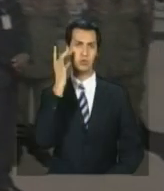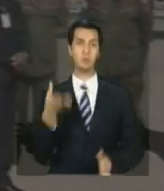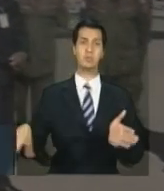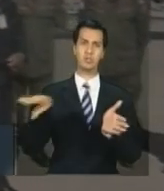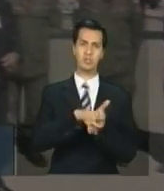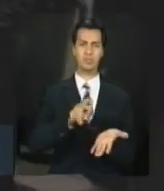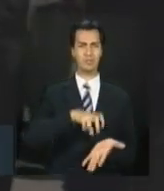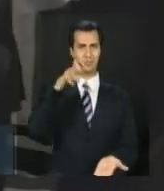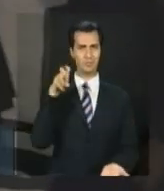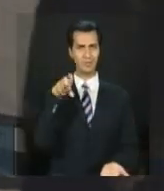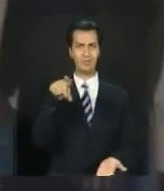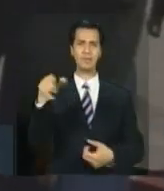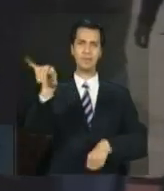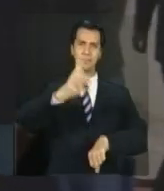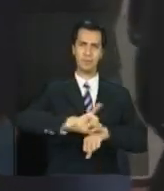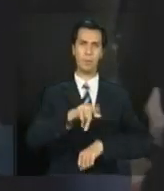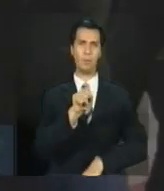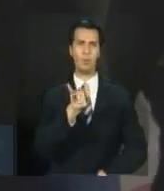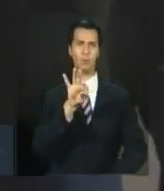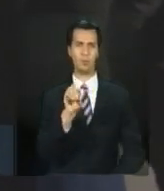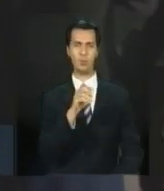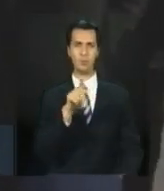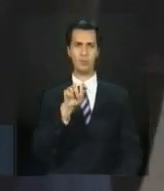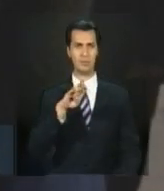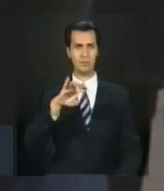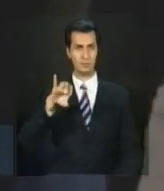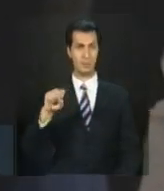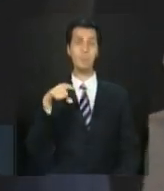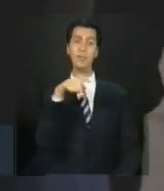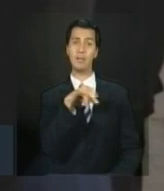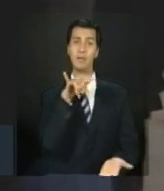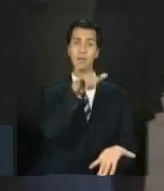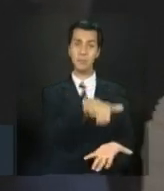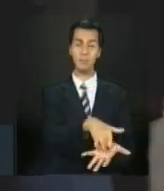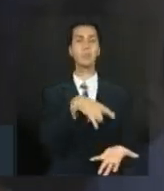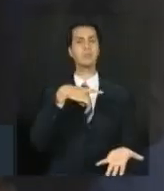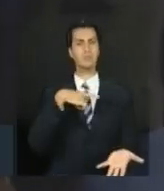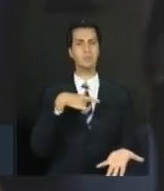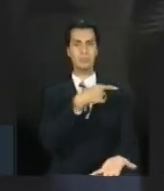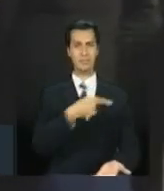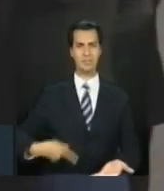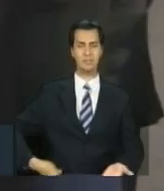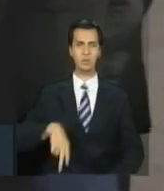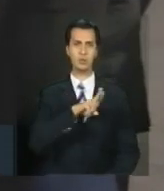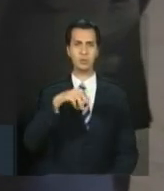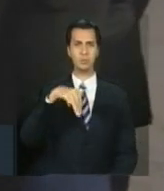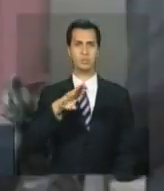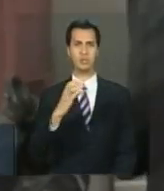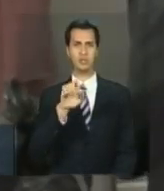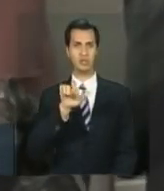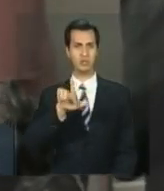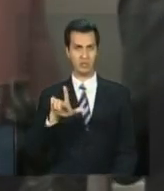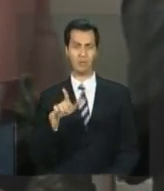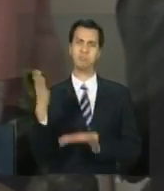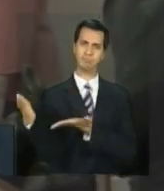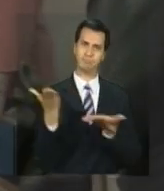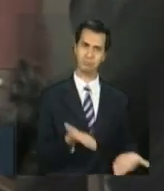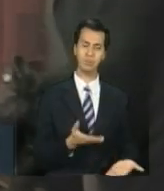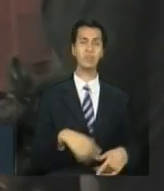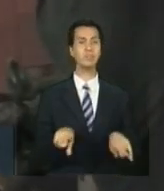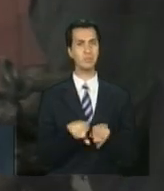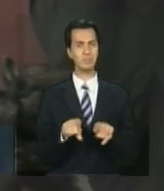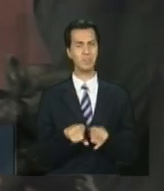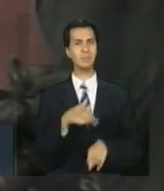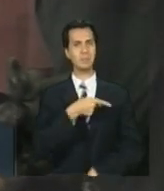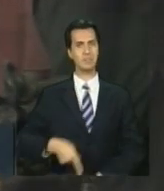No aeroporto, a presidenta Dilma Rousseff foi recebida pelo presidente Michel Martelly. A presidenta também recebeu